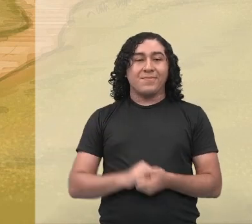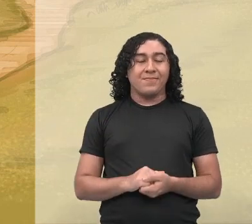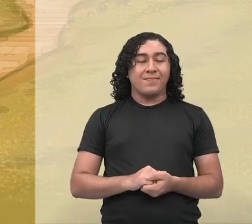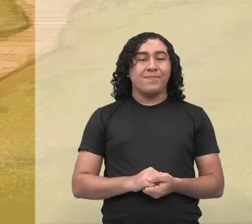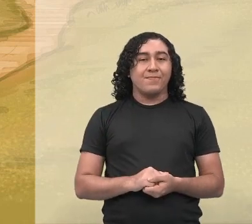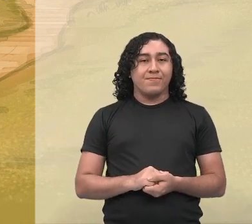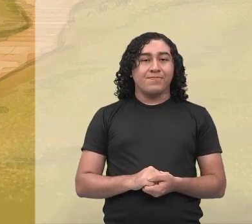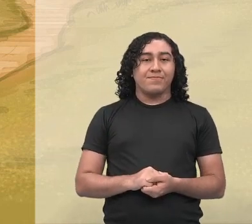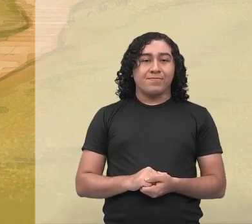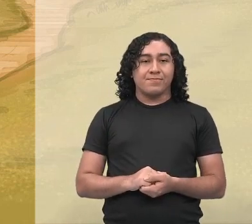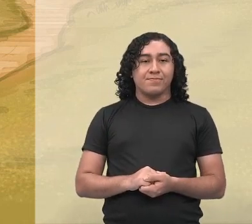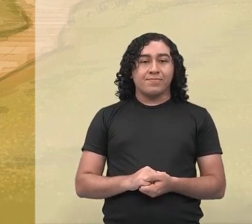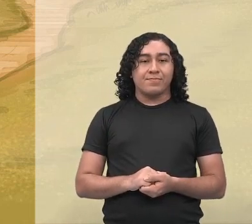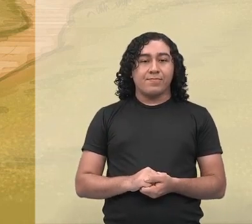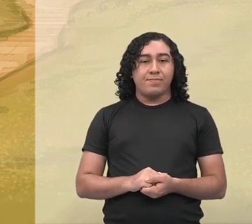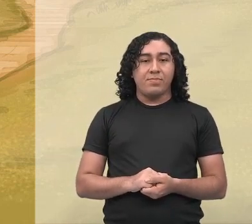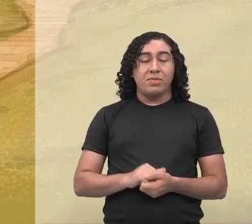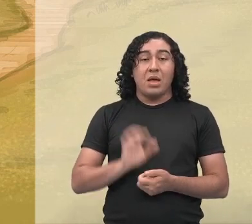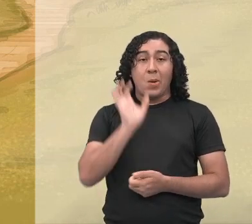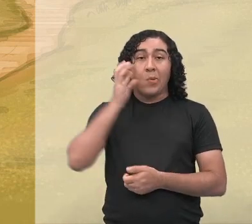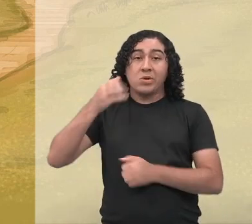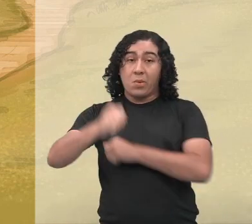Sabinada. Revolta essa que ocorreu entre os anos de